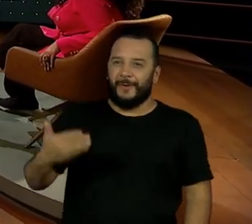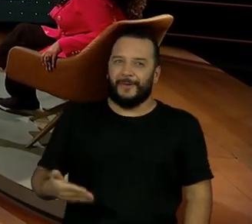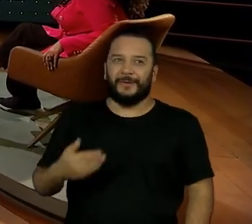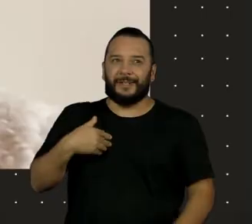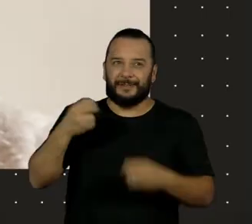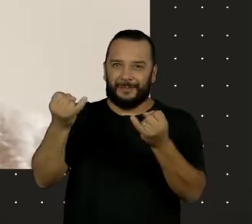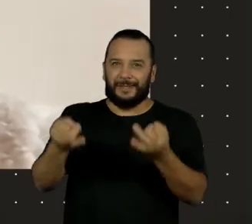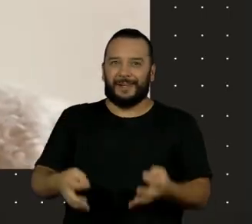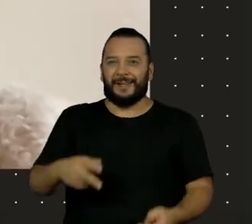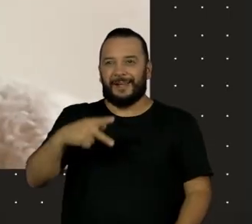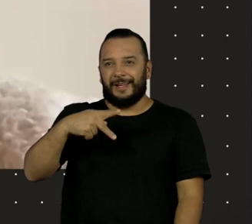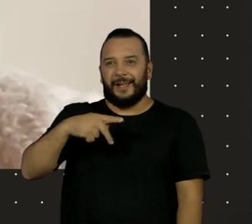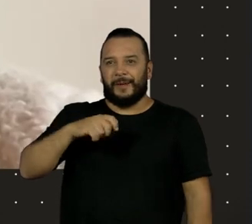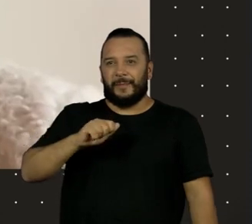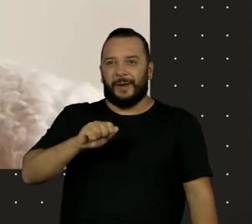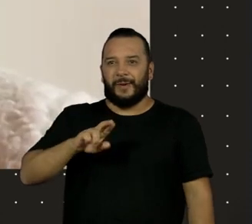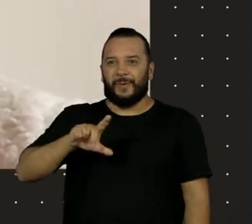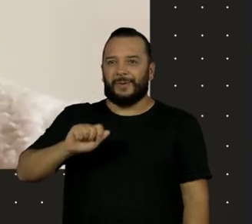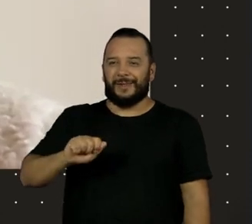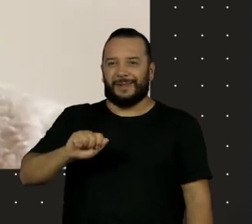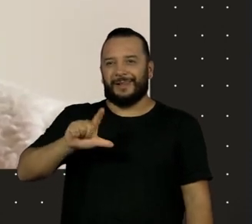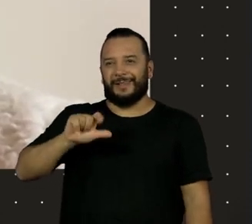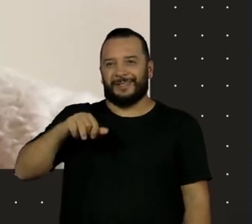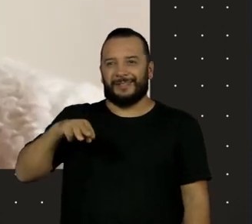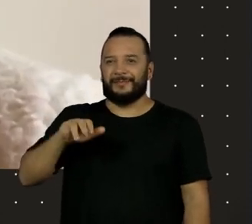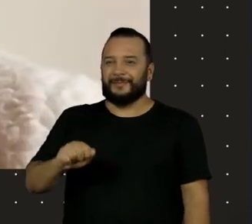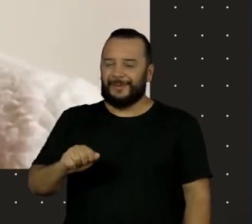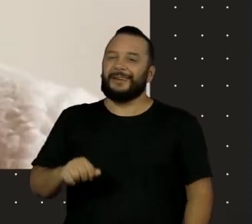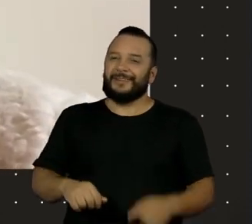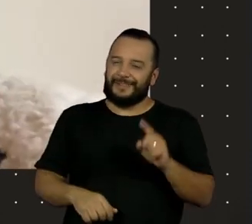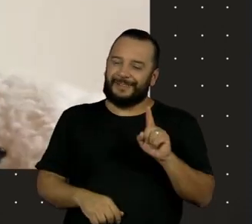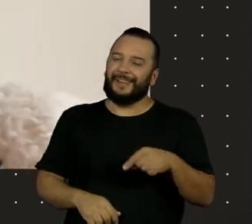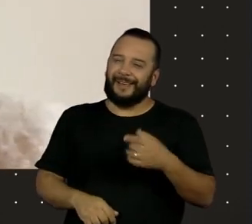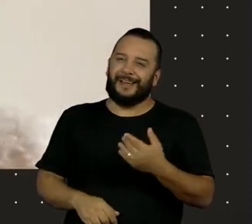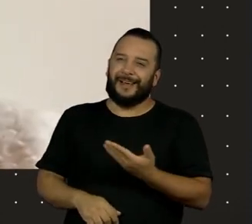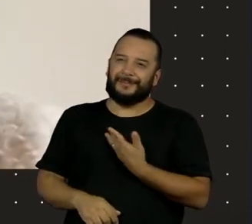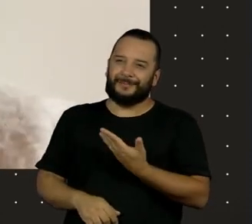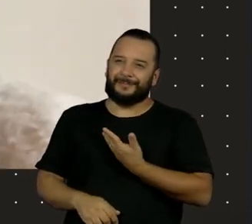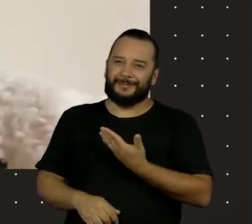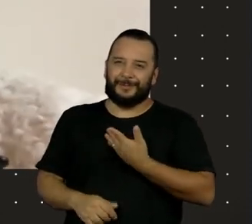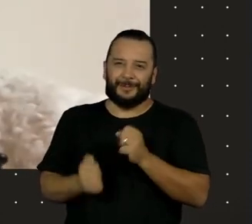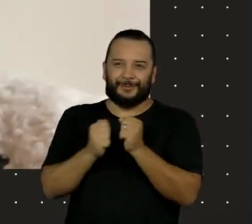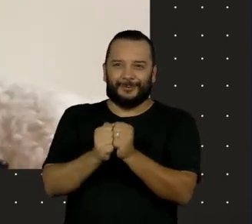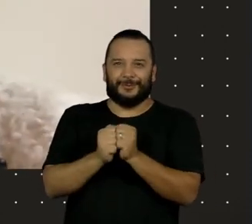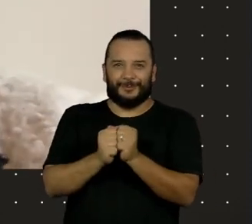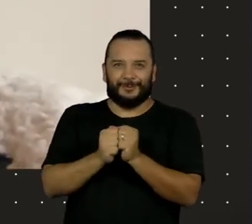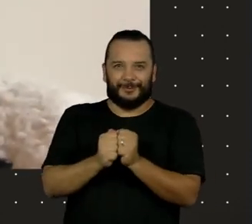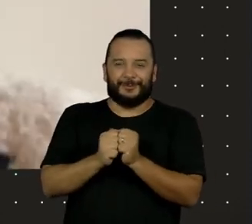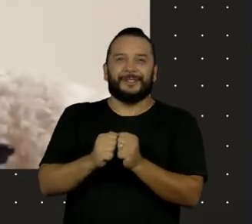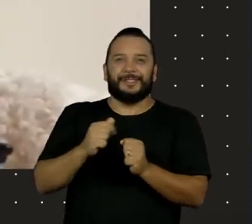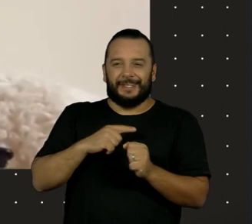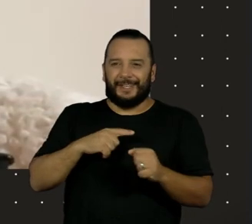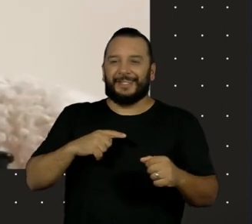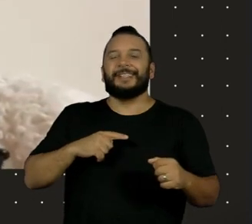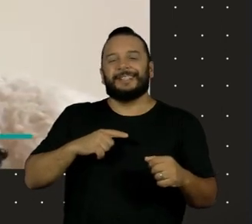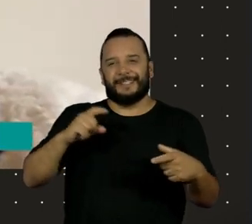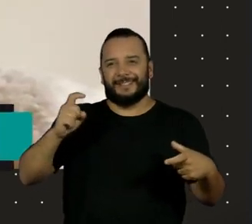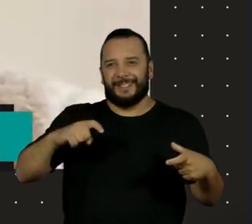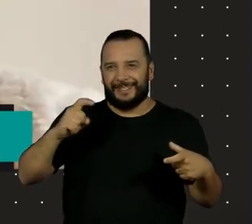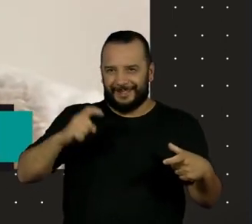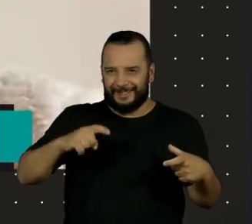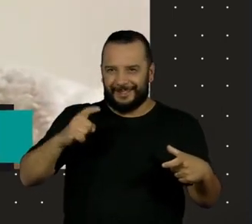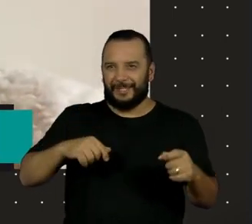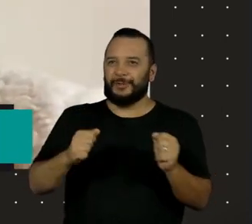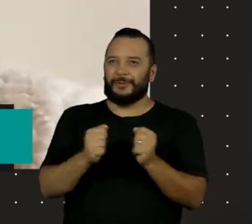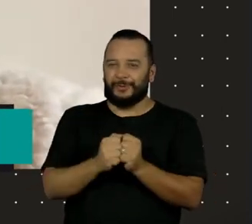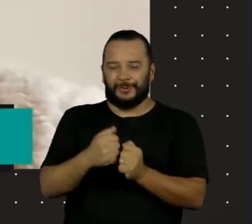que eu chamo carinhosamente de Pauliana de Lima Fizemos muitas coisas juntos fizemos discos fizemos viagem